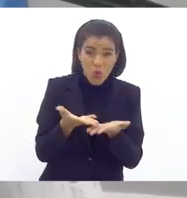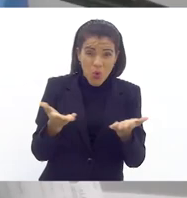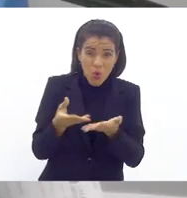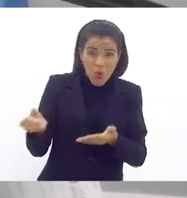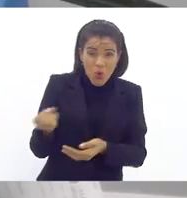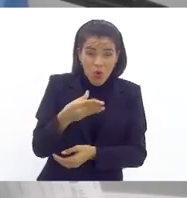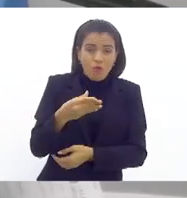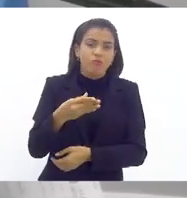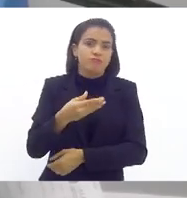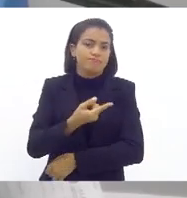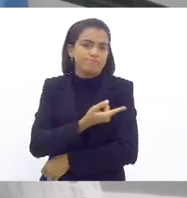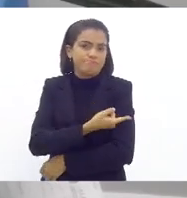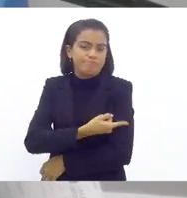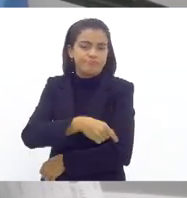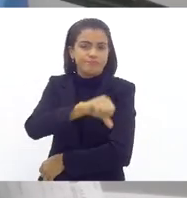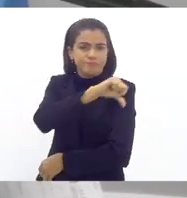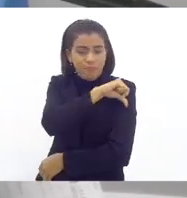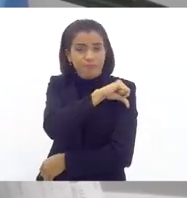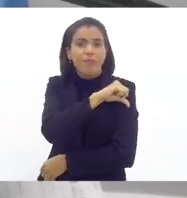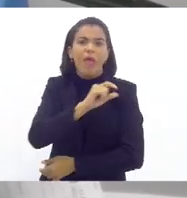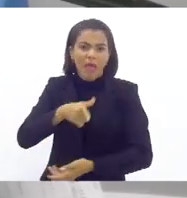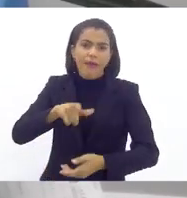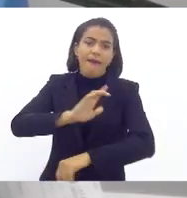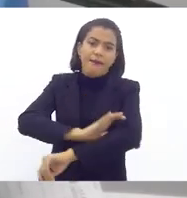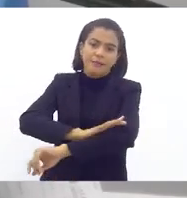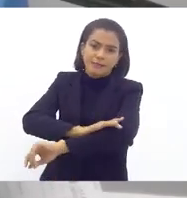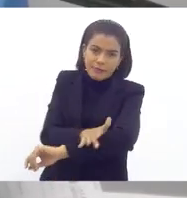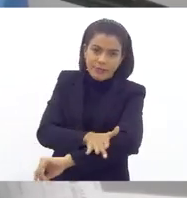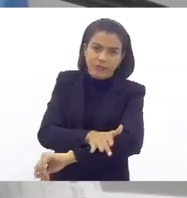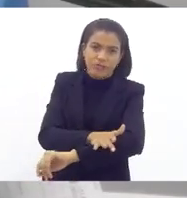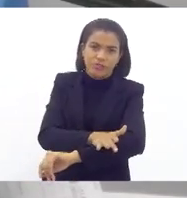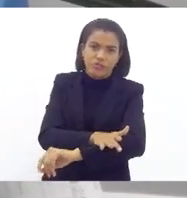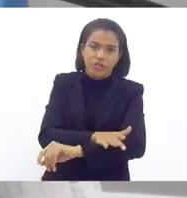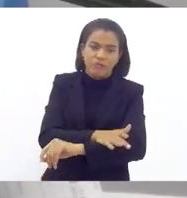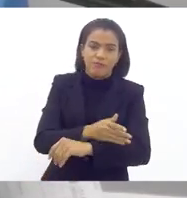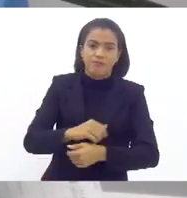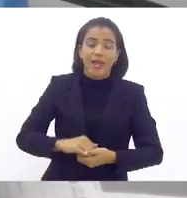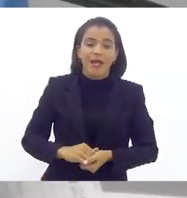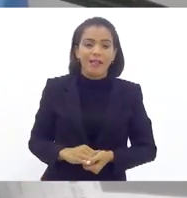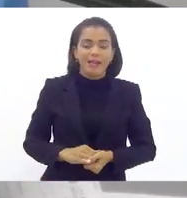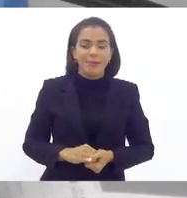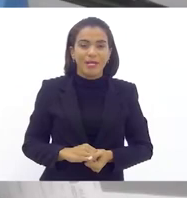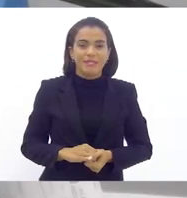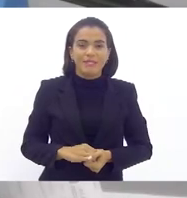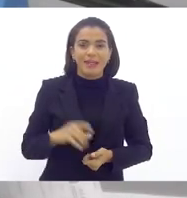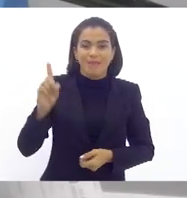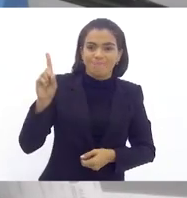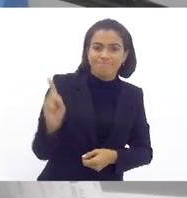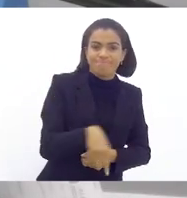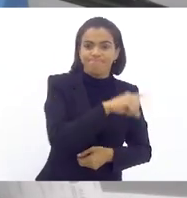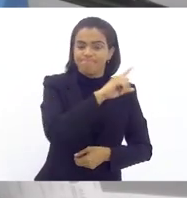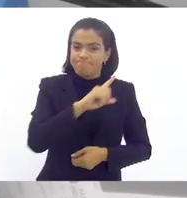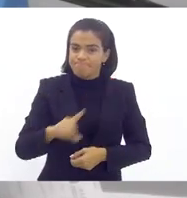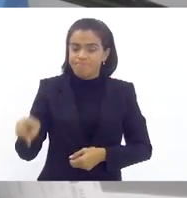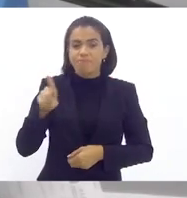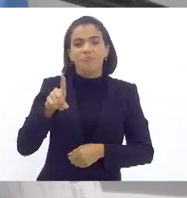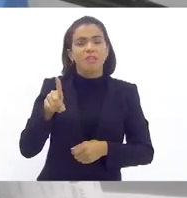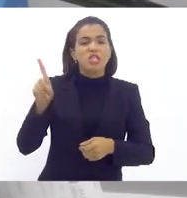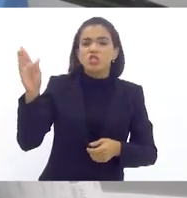ensino médio racista. É importante que a gente tenha isso. Ele exclui os conteúdos